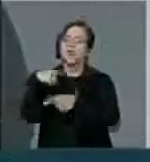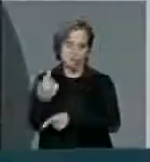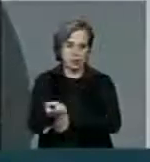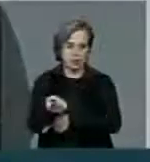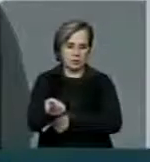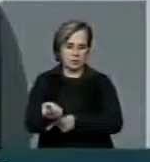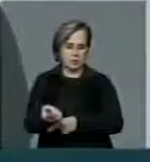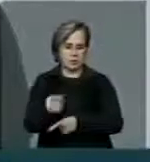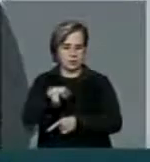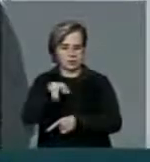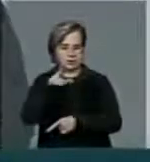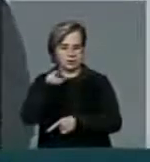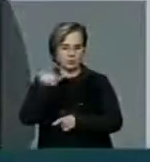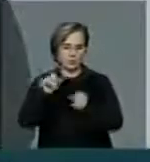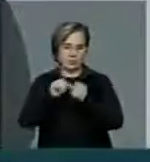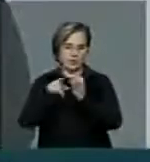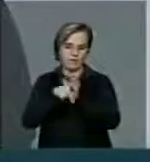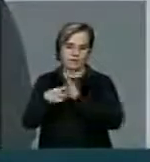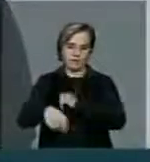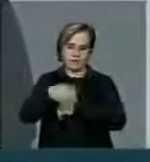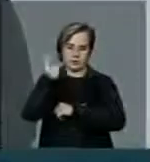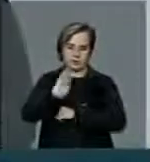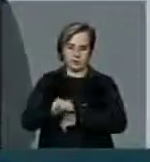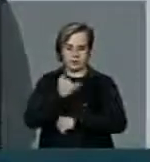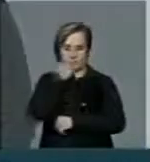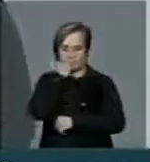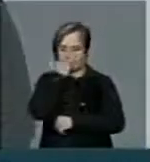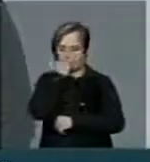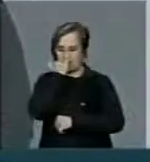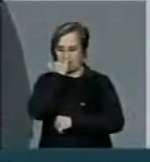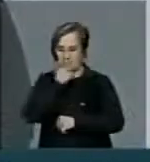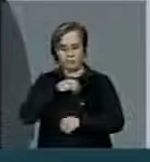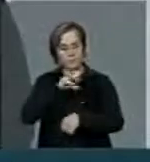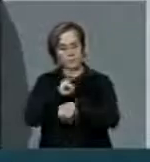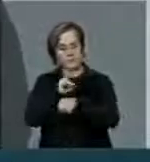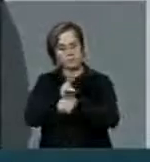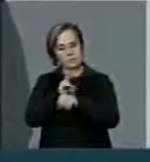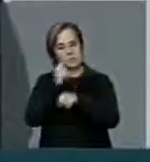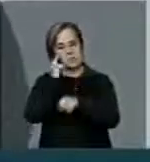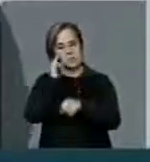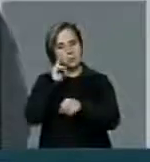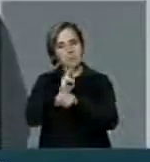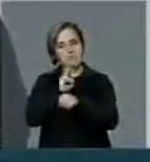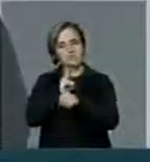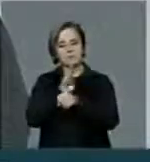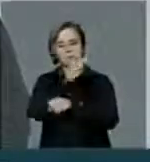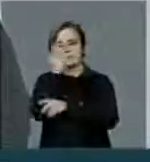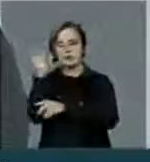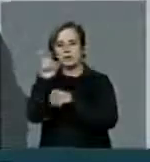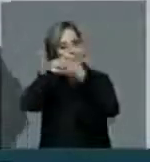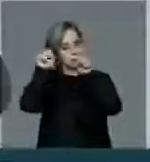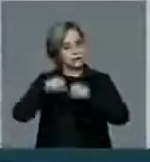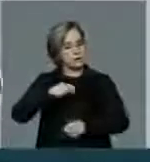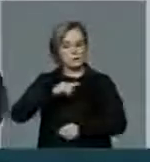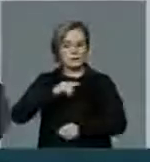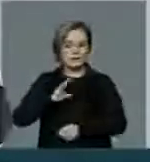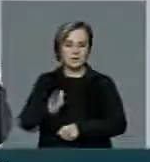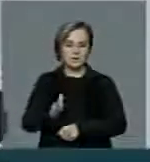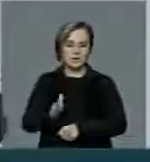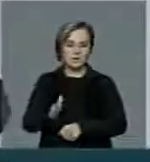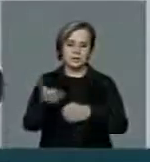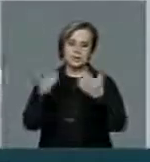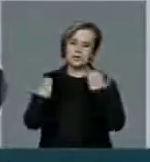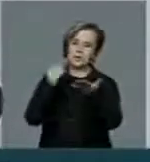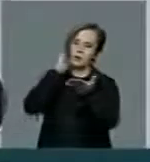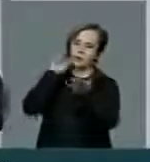nunca foi feito nesse país. Se eu fosse fazer um cadastro ambiental só na perspectiva do meio ambiente, o sistema está colocado aí. Agora, imagina o senhor